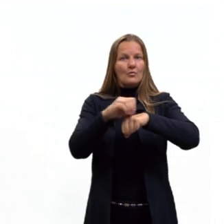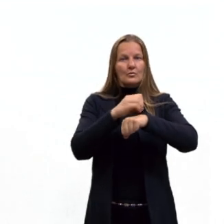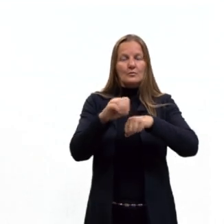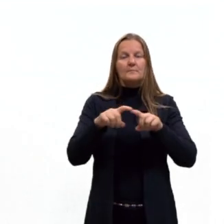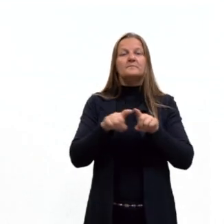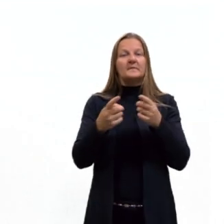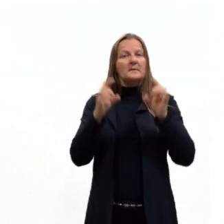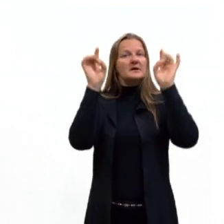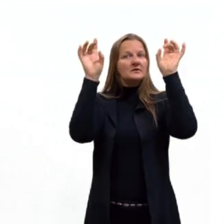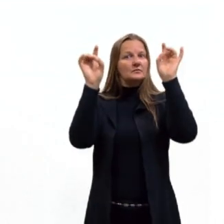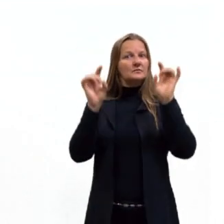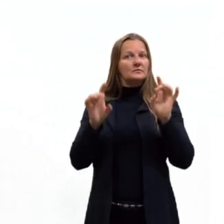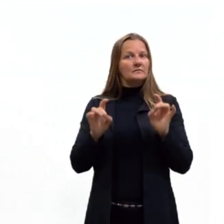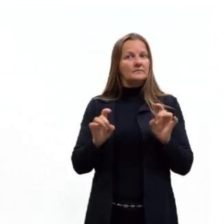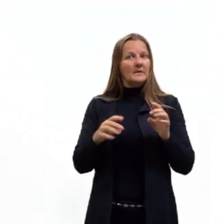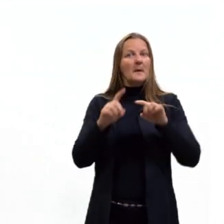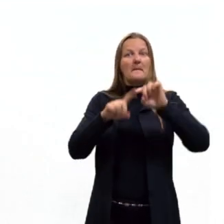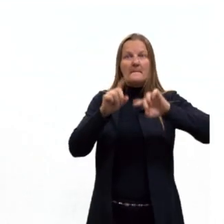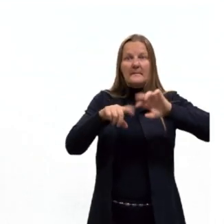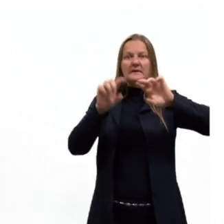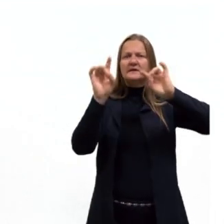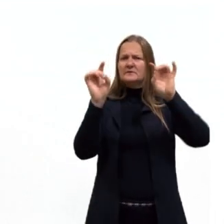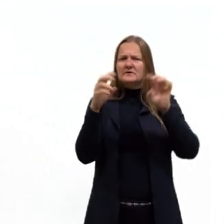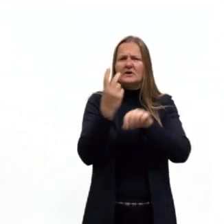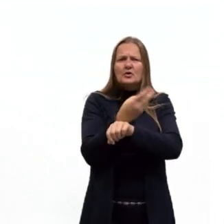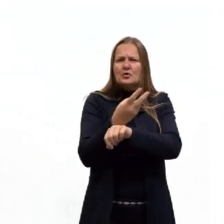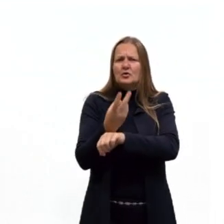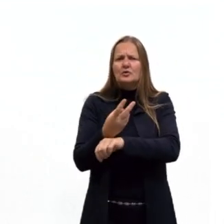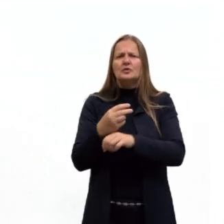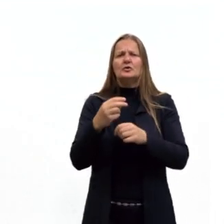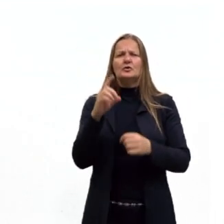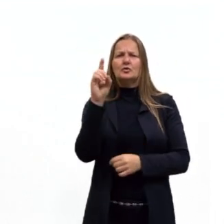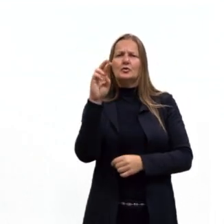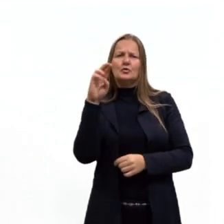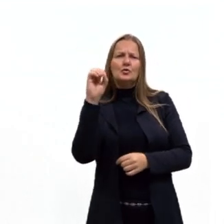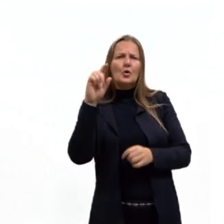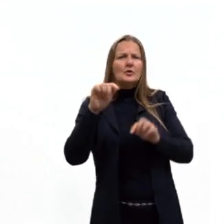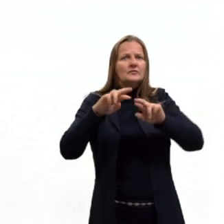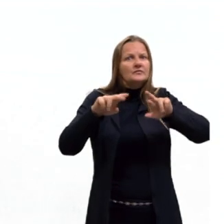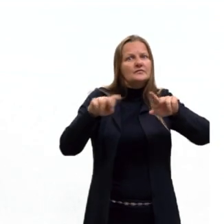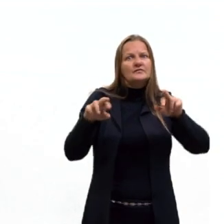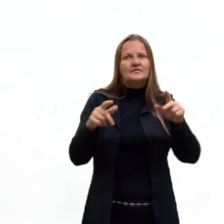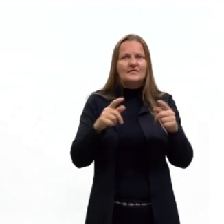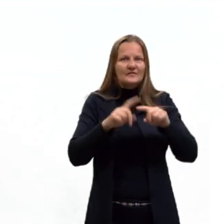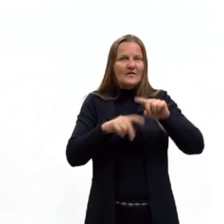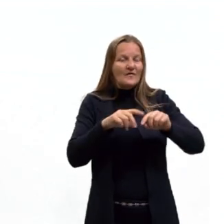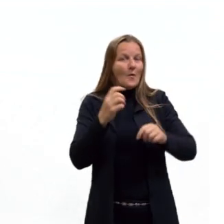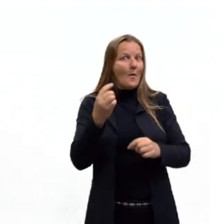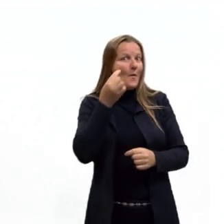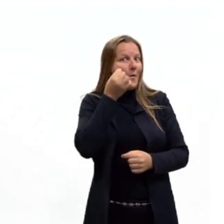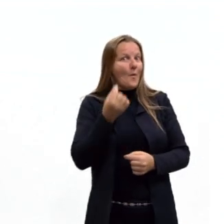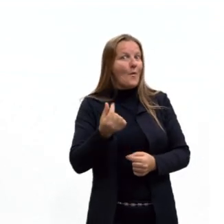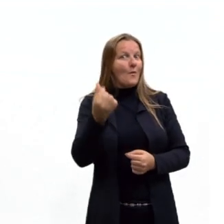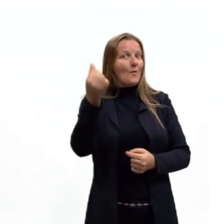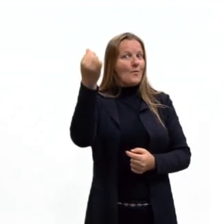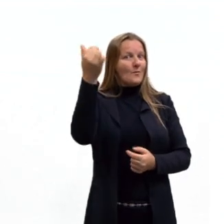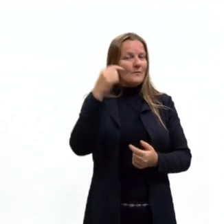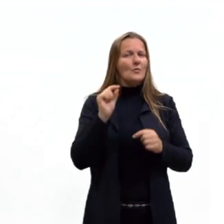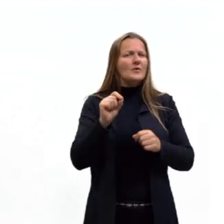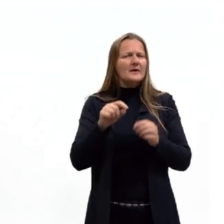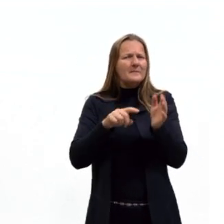algumas especiarias né algumas drogas do sertão que fossem diferentes fala que sem a música A gente